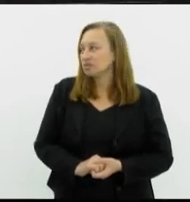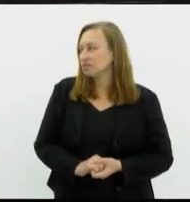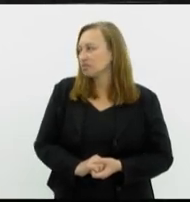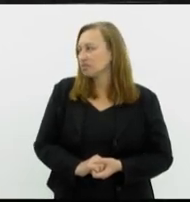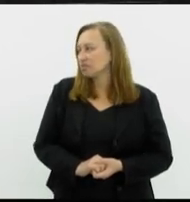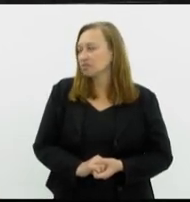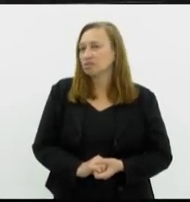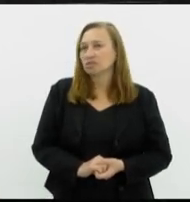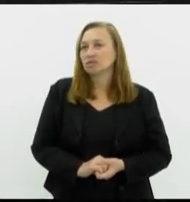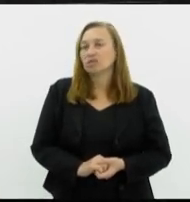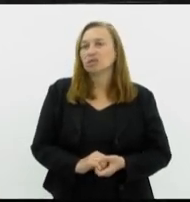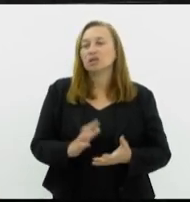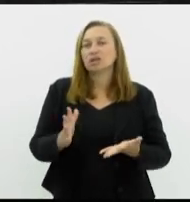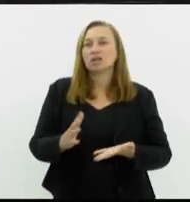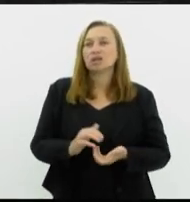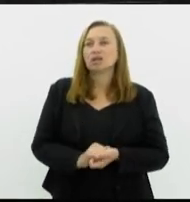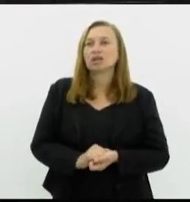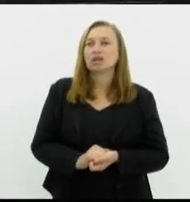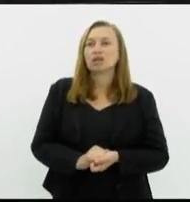é um anseio